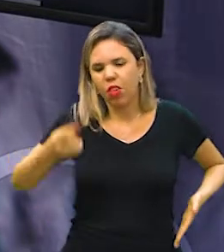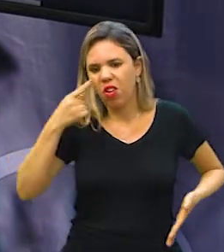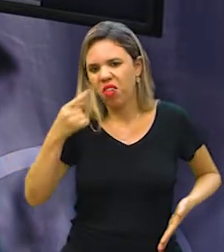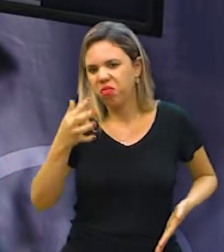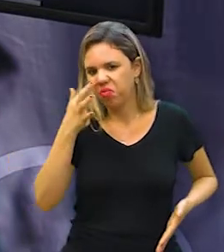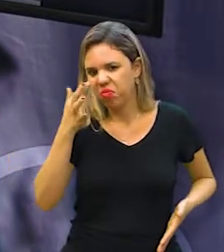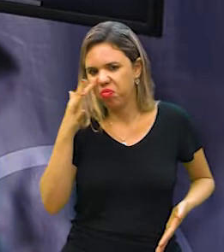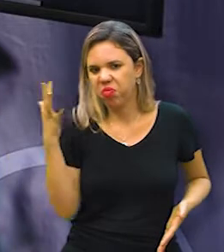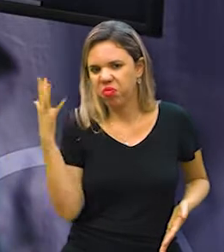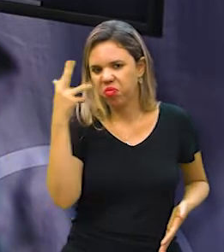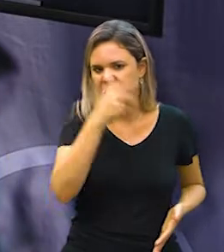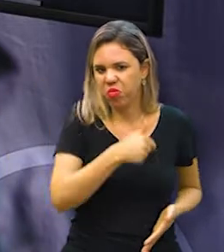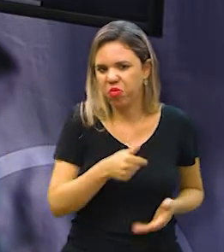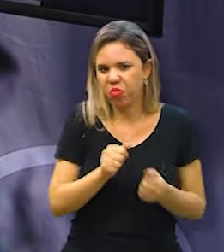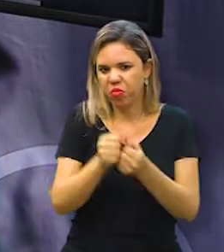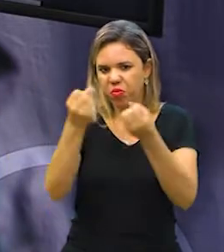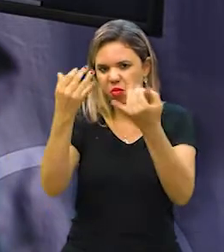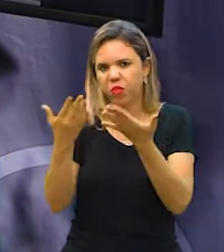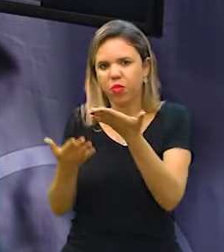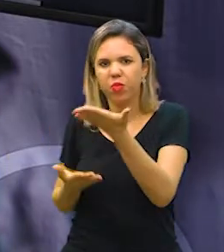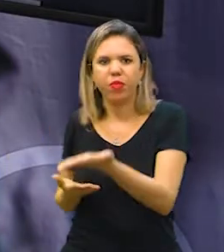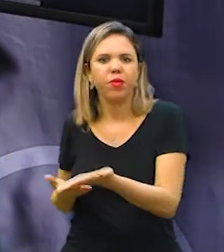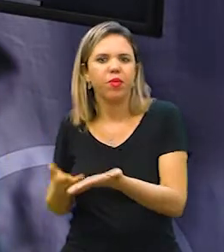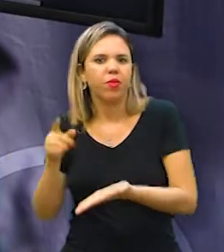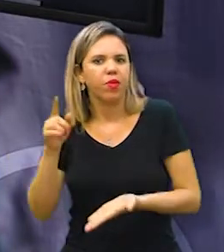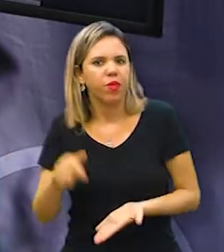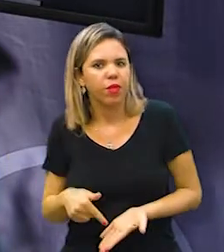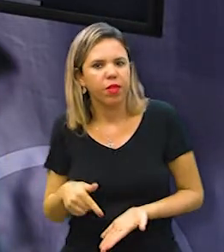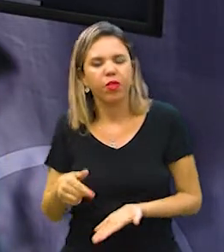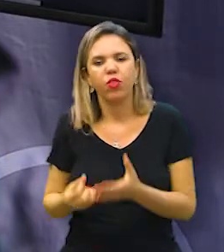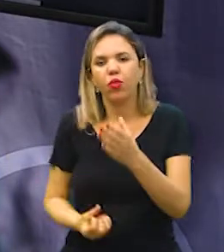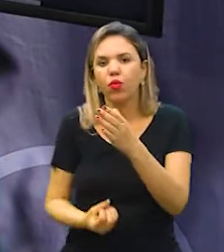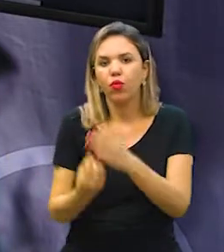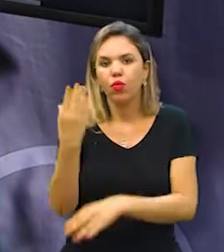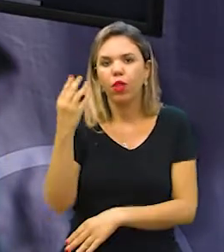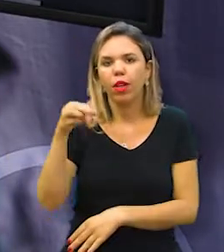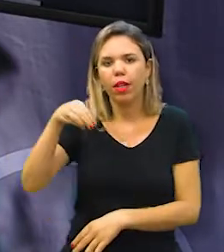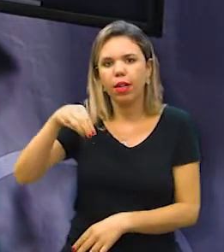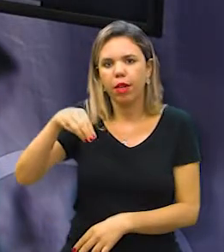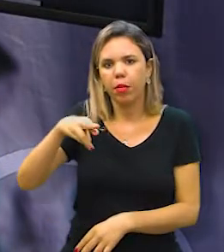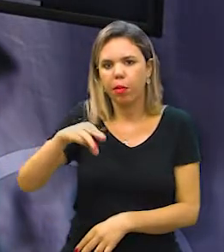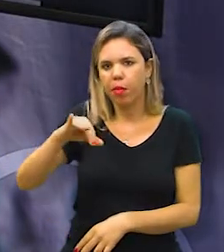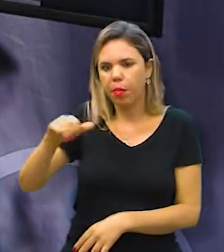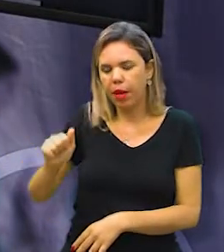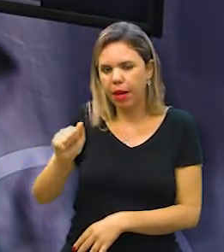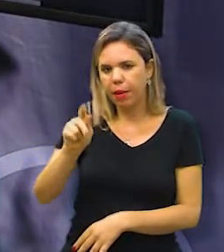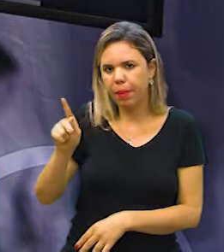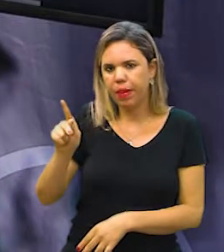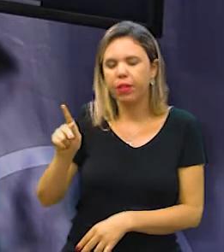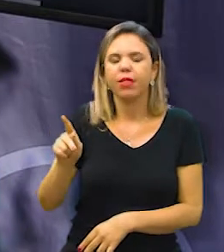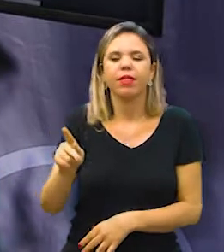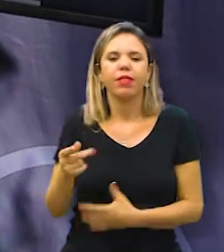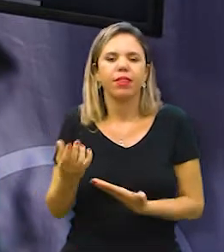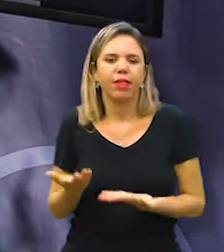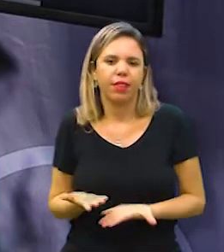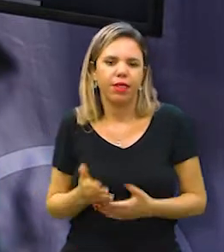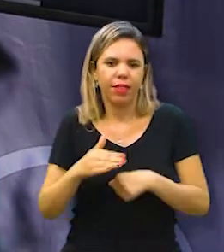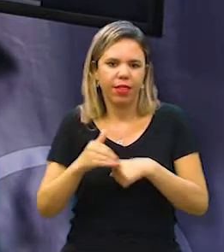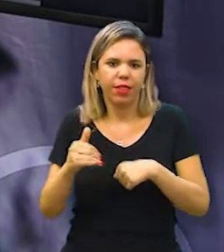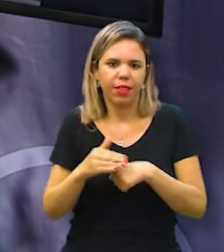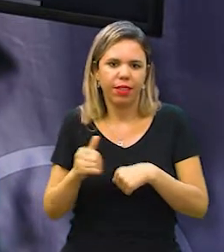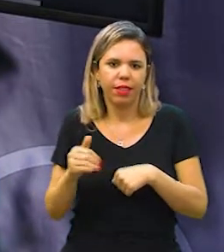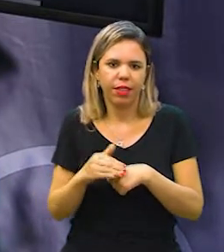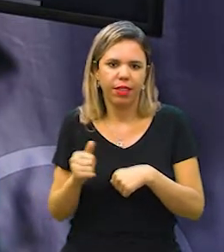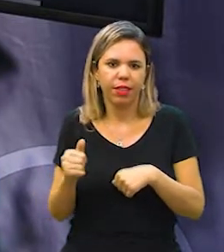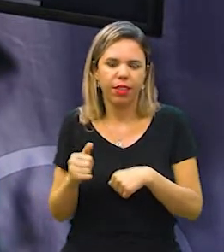que bonito isso. Quem está aqui para contar um pouquinho mais para a gente é a fundadora Maria Aparecida Pascoal Góes, que eu vou chamar carinhosamente pelo nome